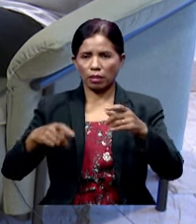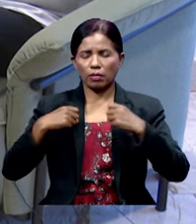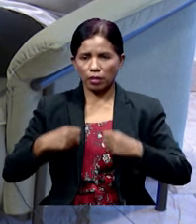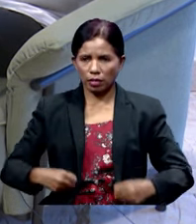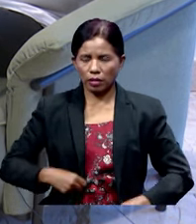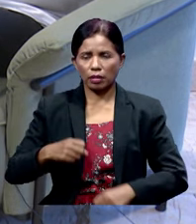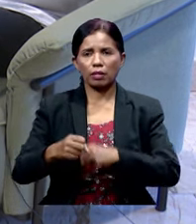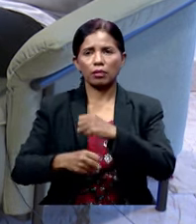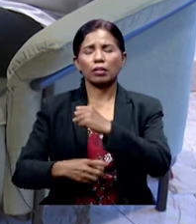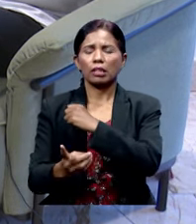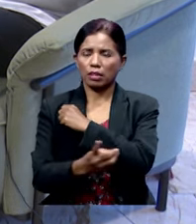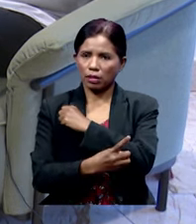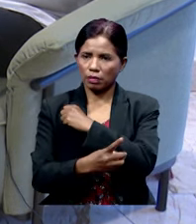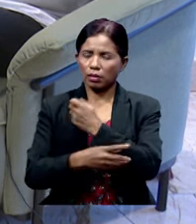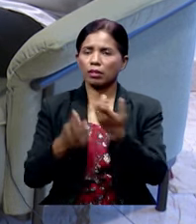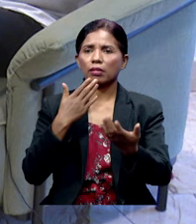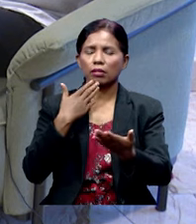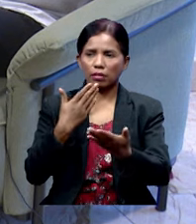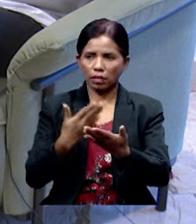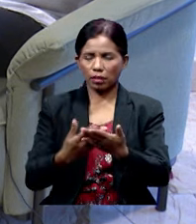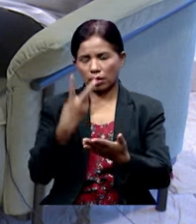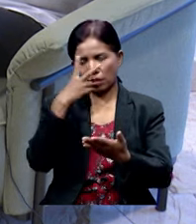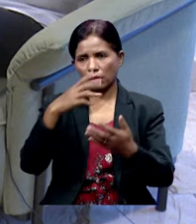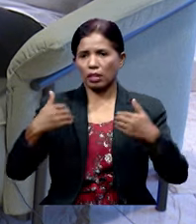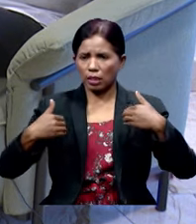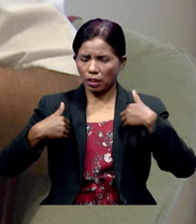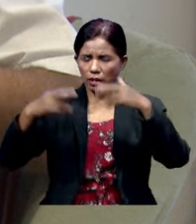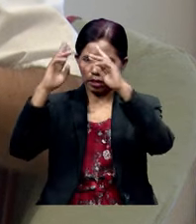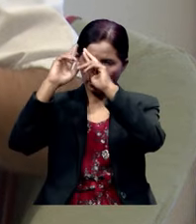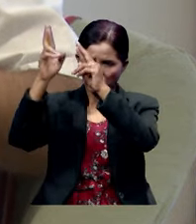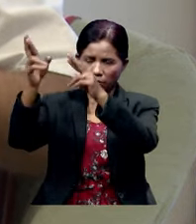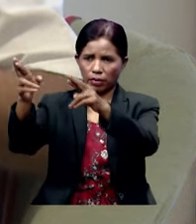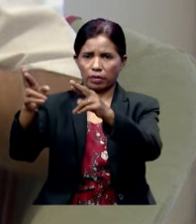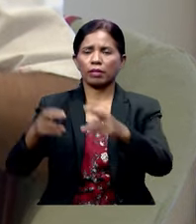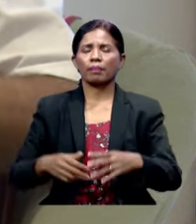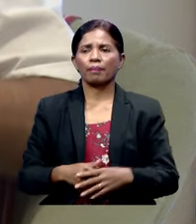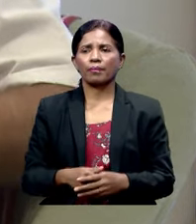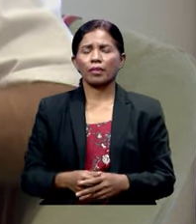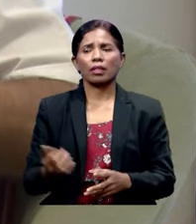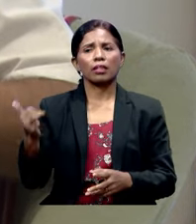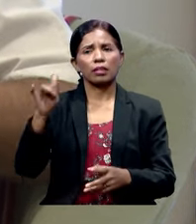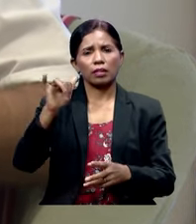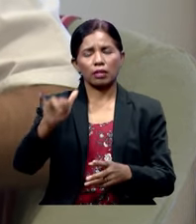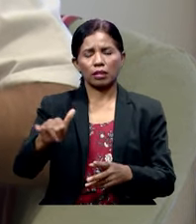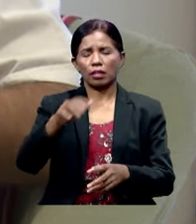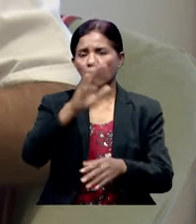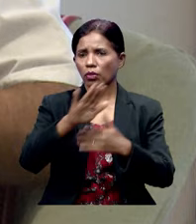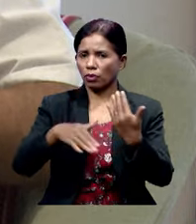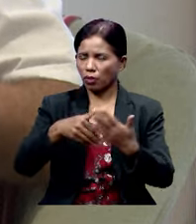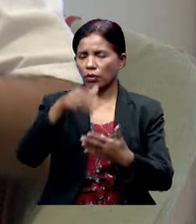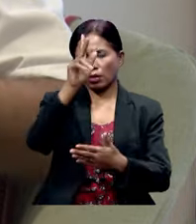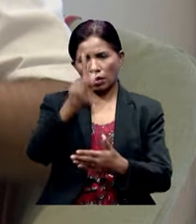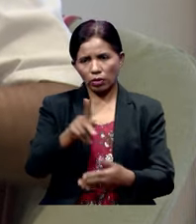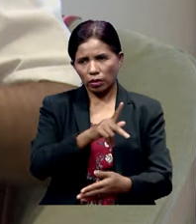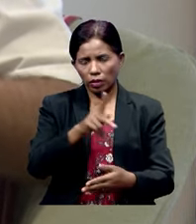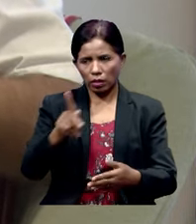de disciplina de camerad dismo de respeito então eles que são católicos e cristãos